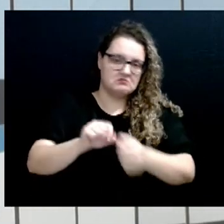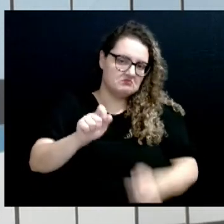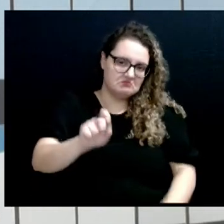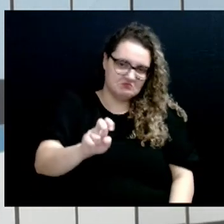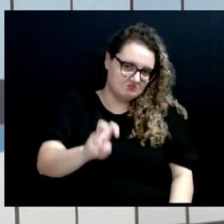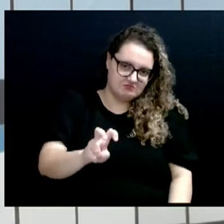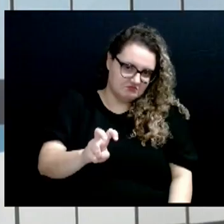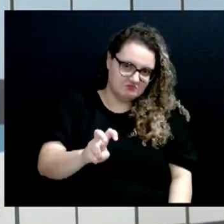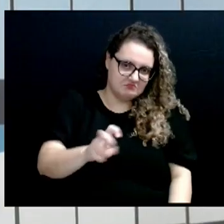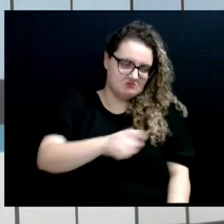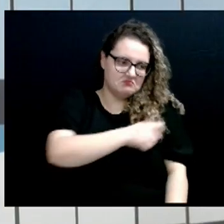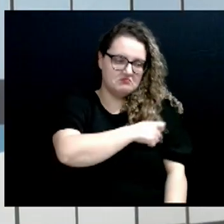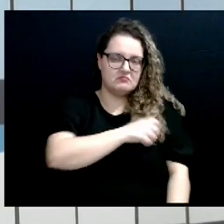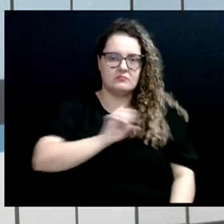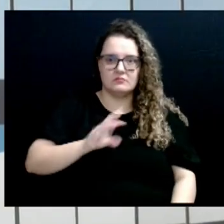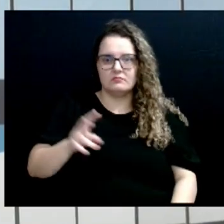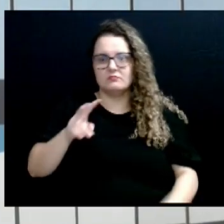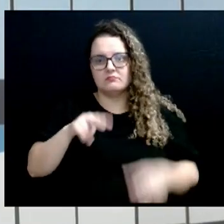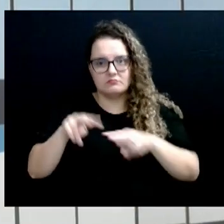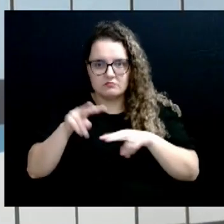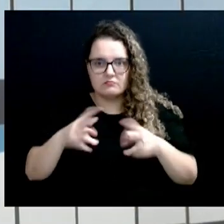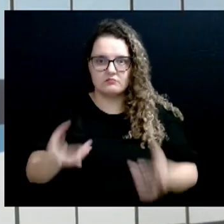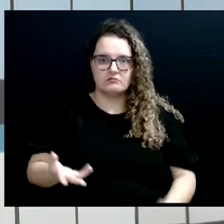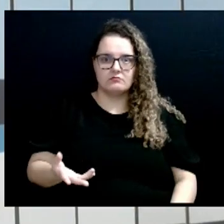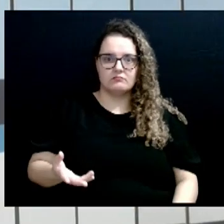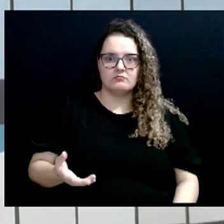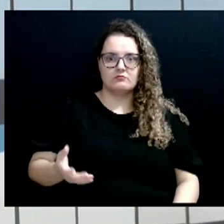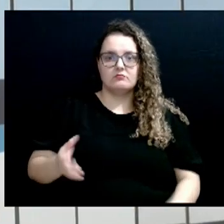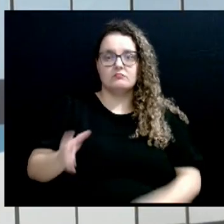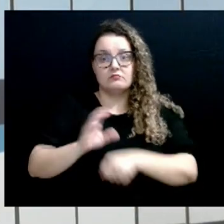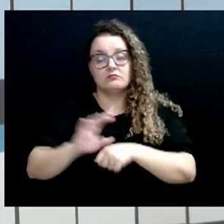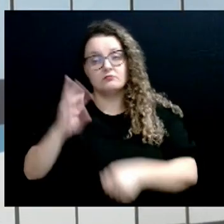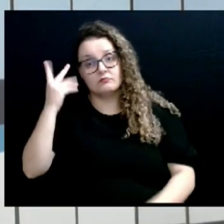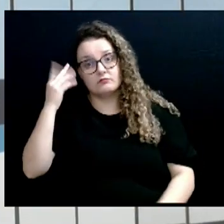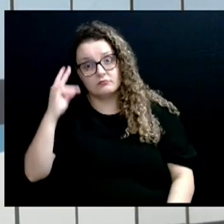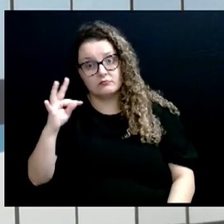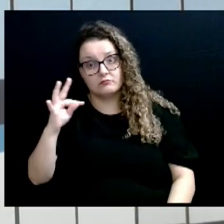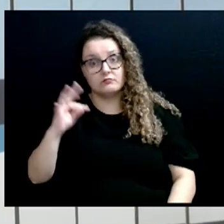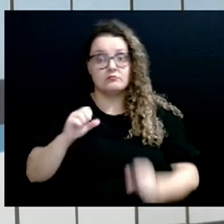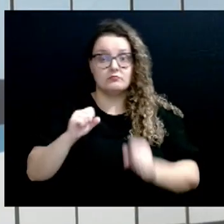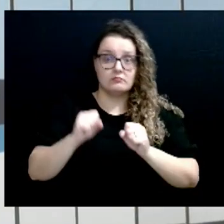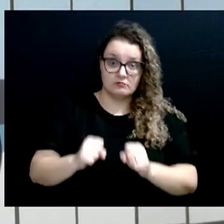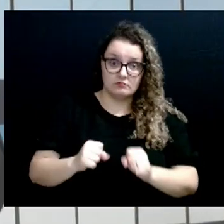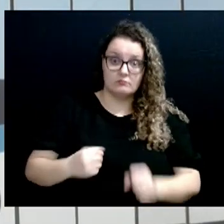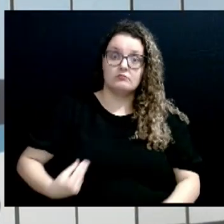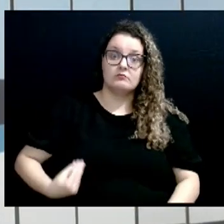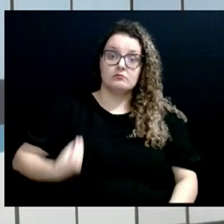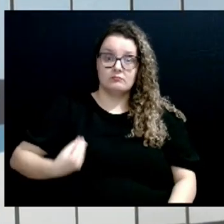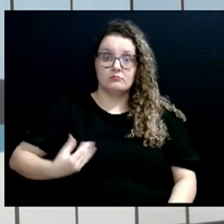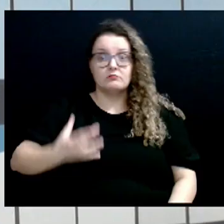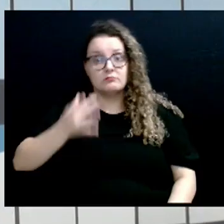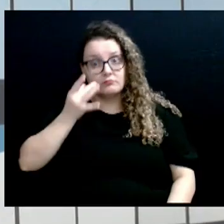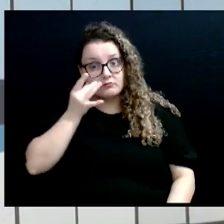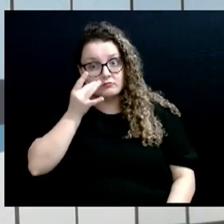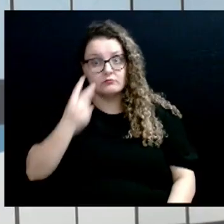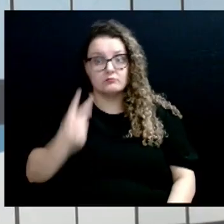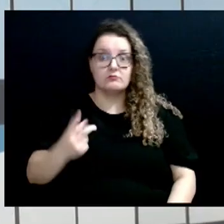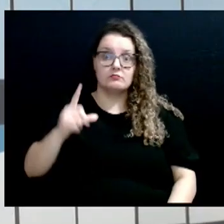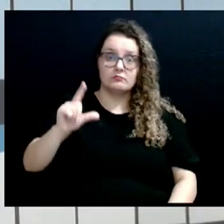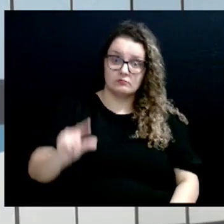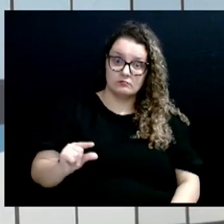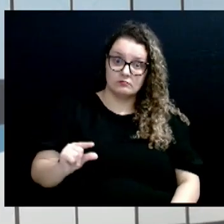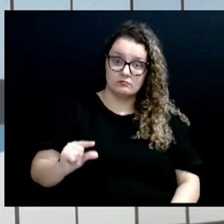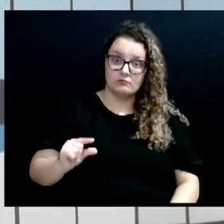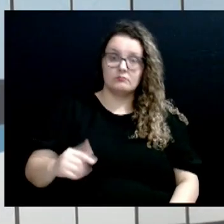dar uma repassada. O curso teórico poderia ser presencial, mas tem um valor reduzido. O governo poderia